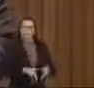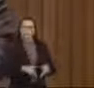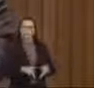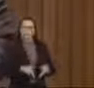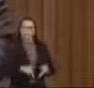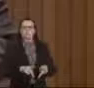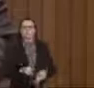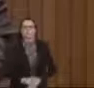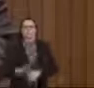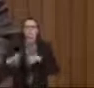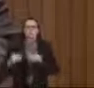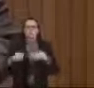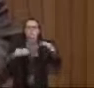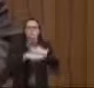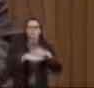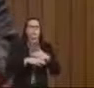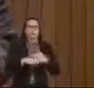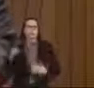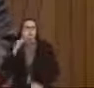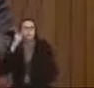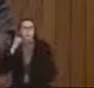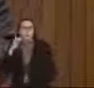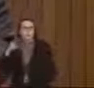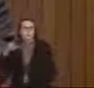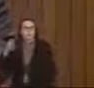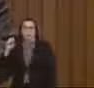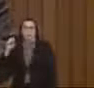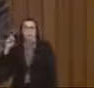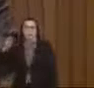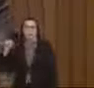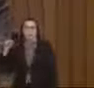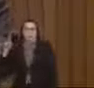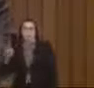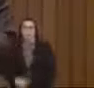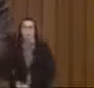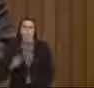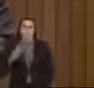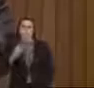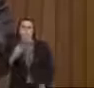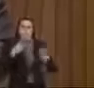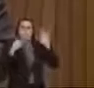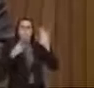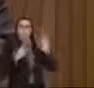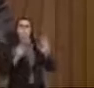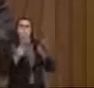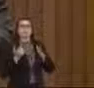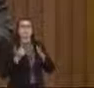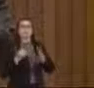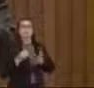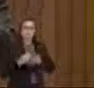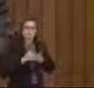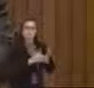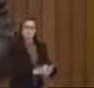deputado federal Josimar do Maranhãozinho e a deputada Detinha podem pesquisar. Foi o campeão de emendas no Brasil,